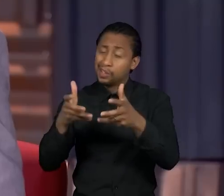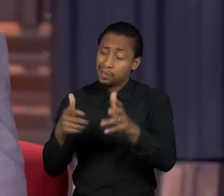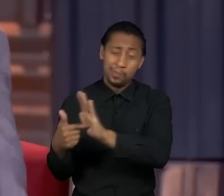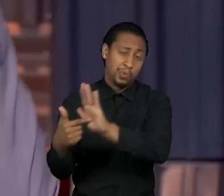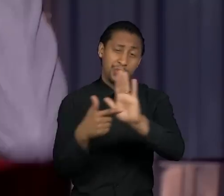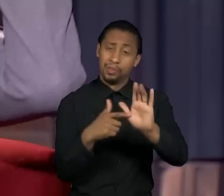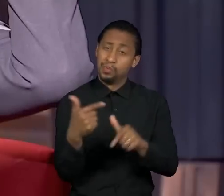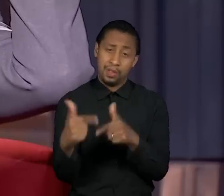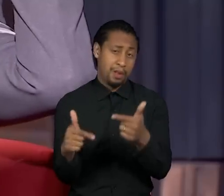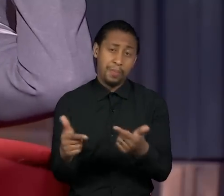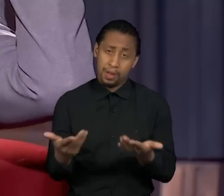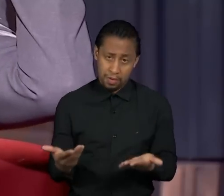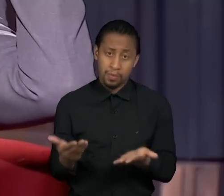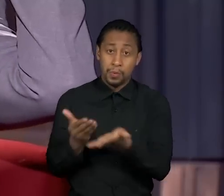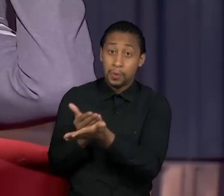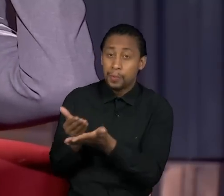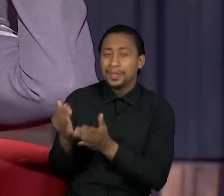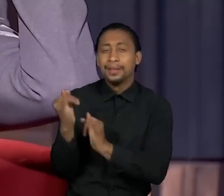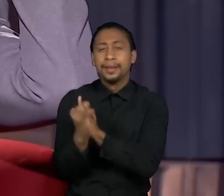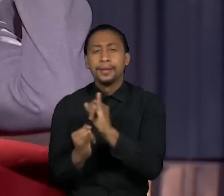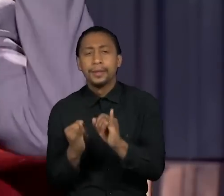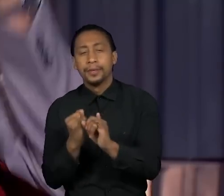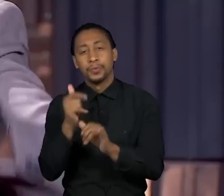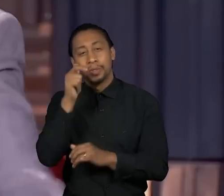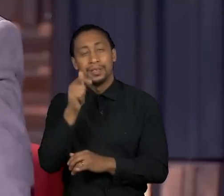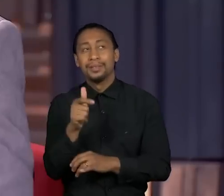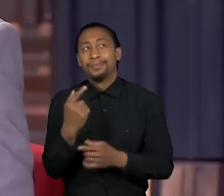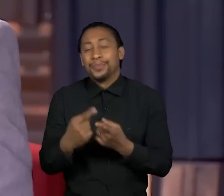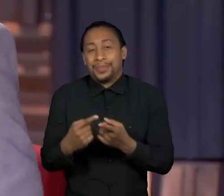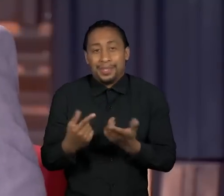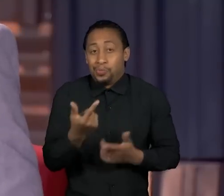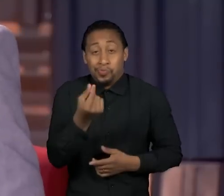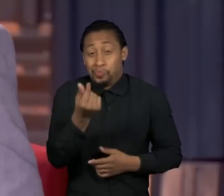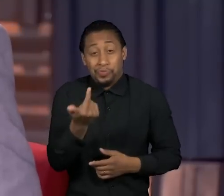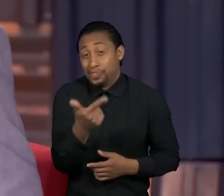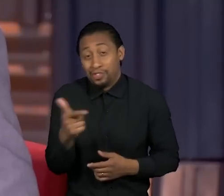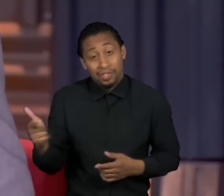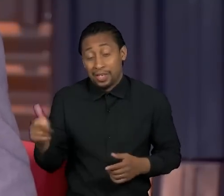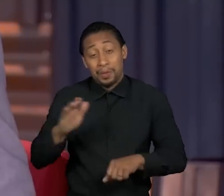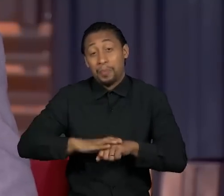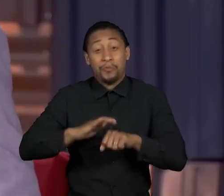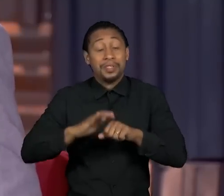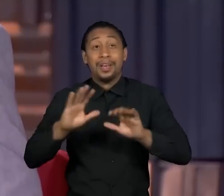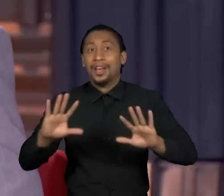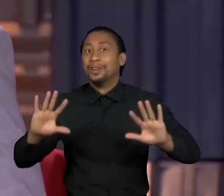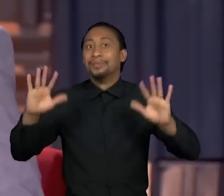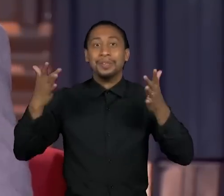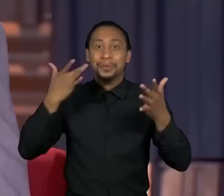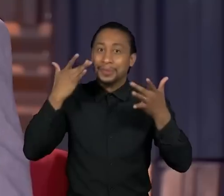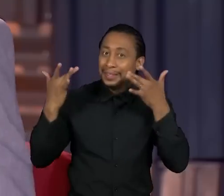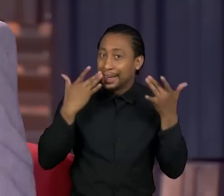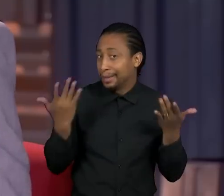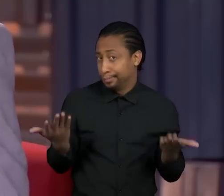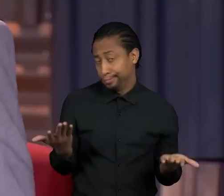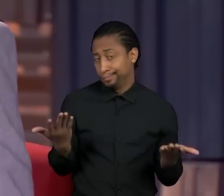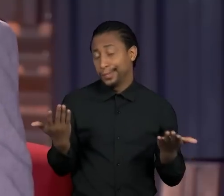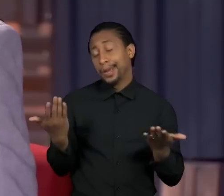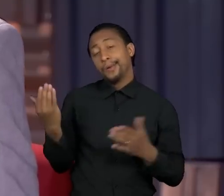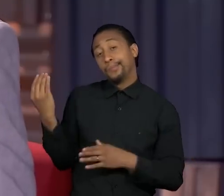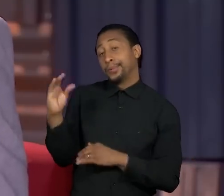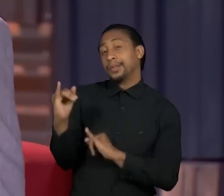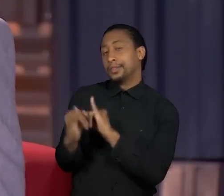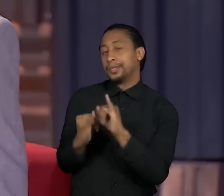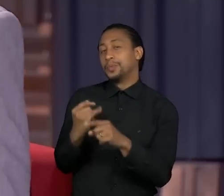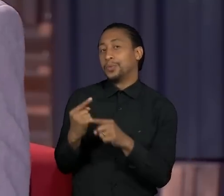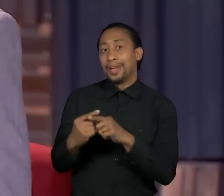trabalho, né? Eu comecei na internet com esse intuito, eu não tinha grana para viabilizar meu espetáculo de teatro. E eu joguei na internet porque um amigo meu falou,